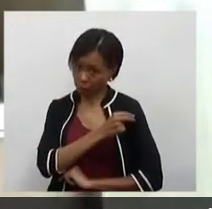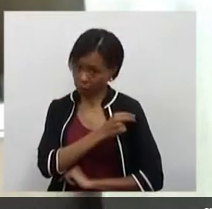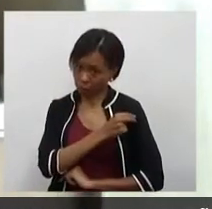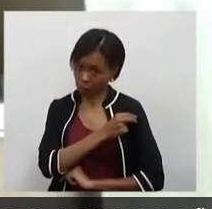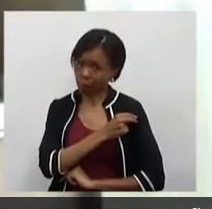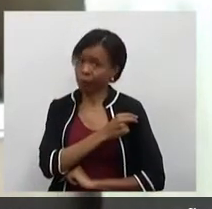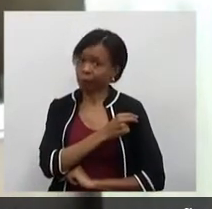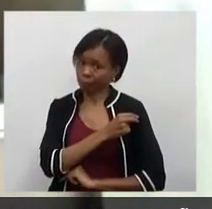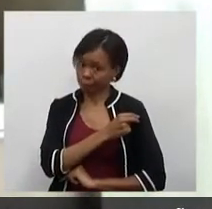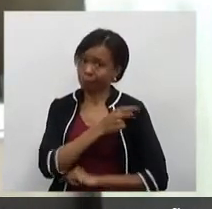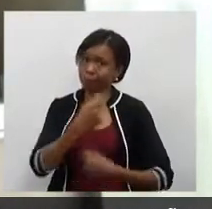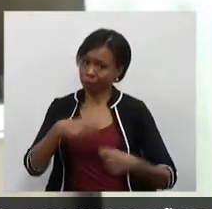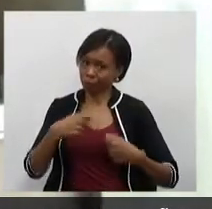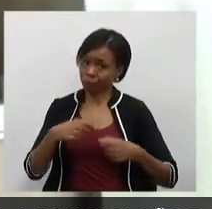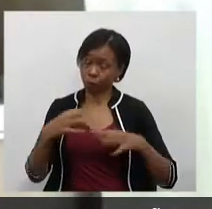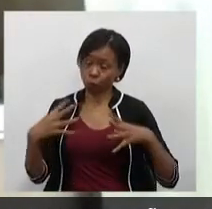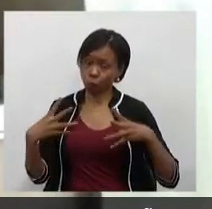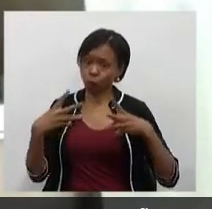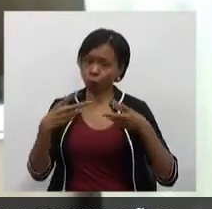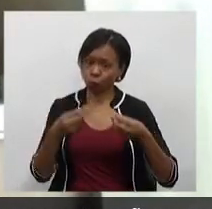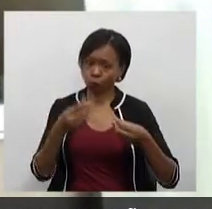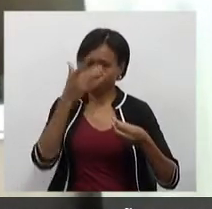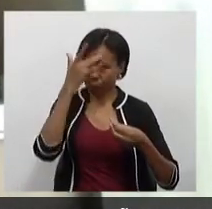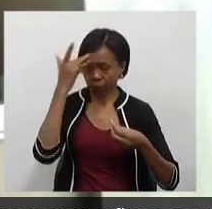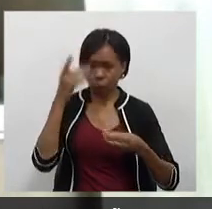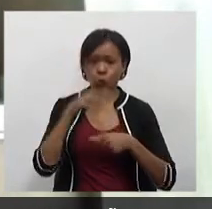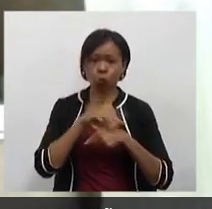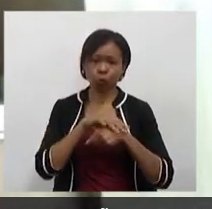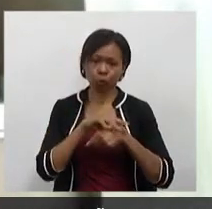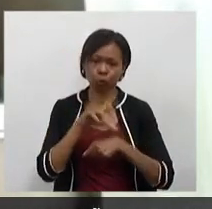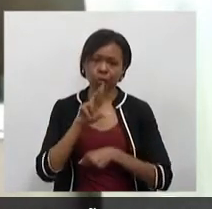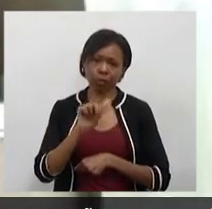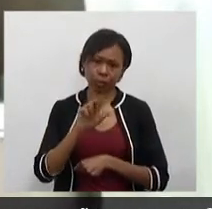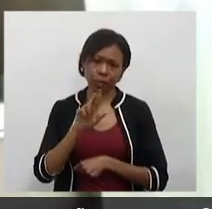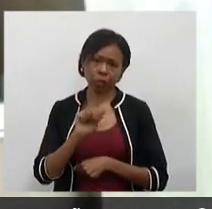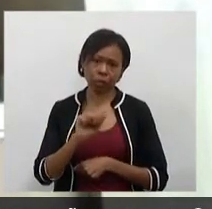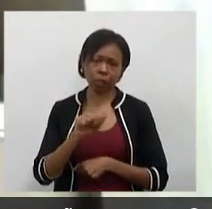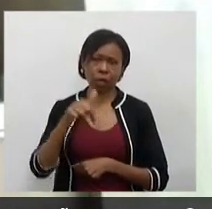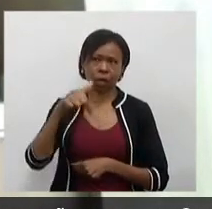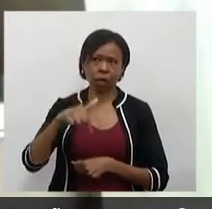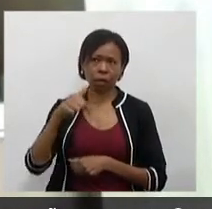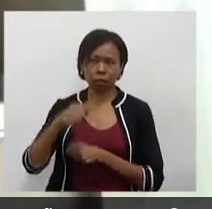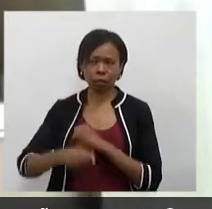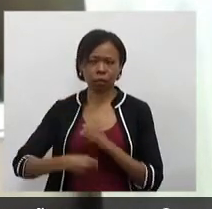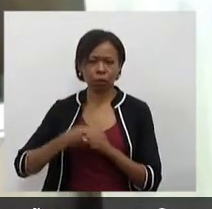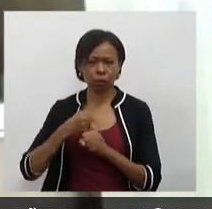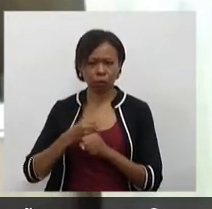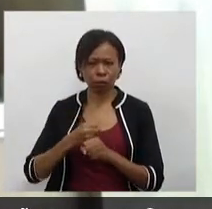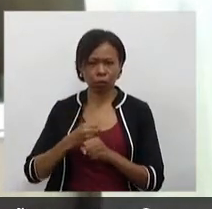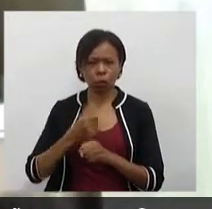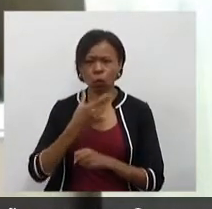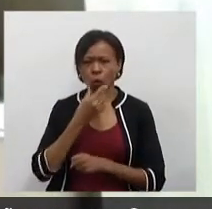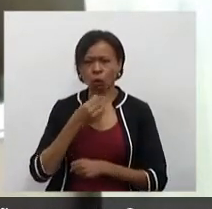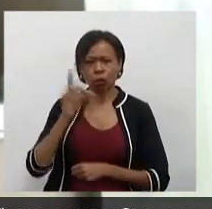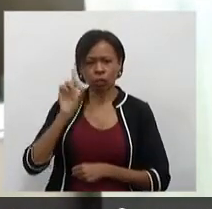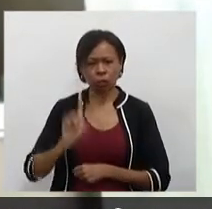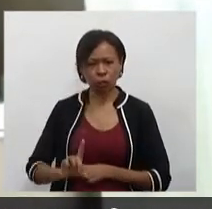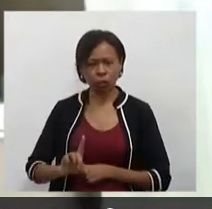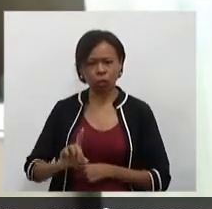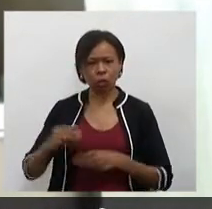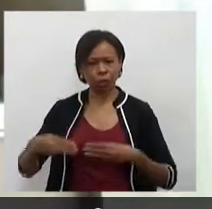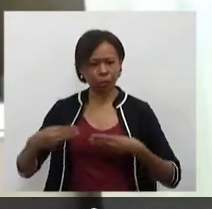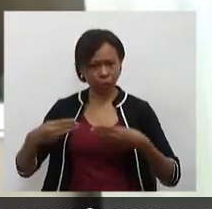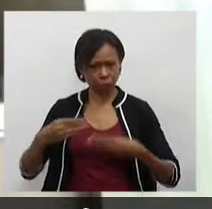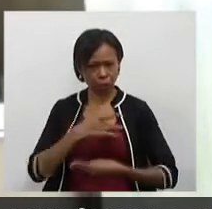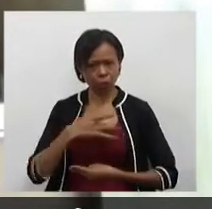doenças raras. Esse ano, o diretor lá do NIH, lá do Ministério da Saúde, lá nos Estados Unidos, o